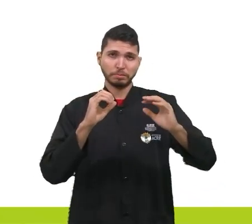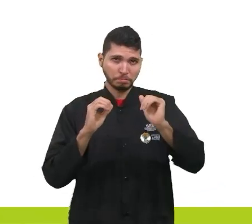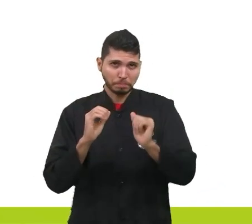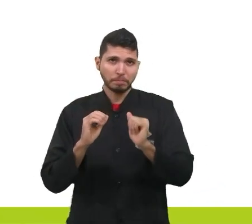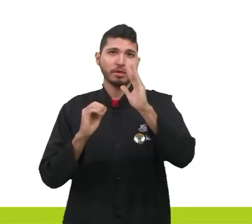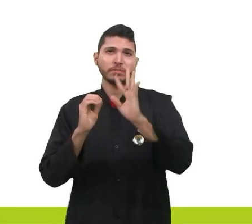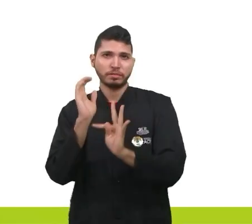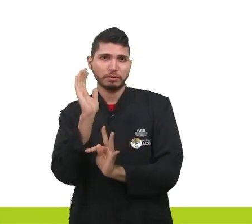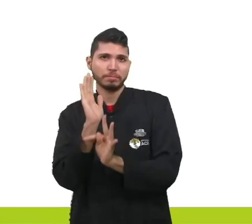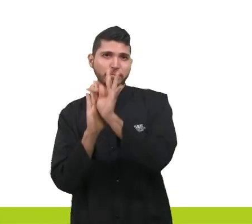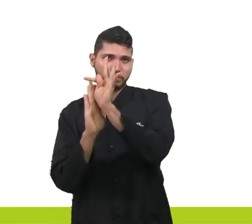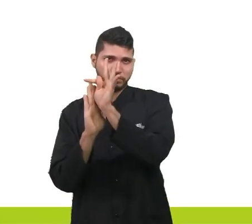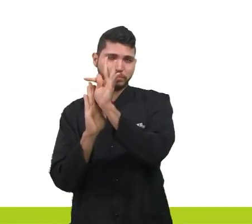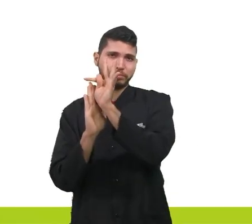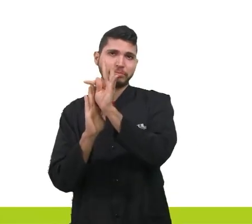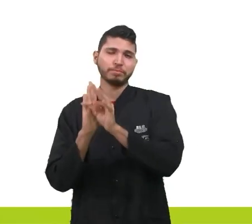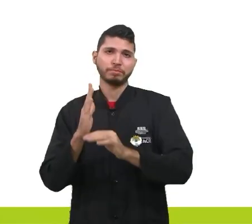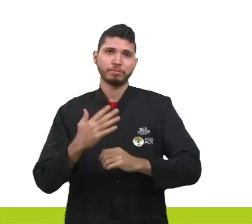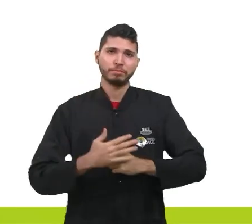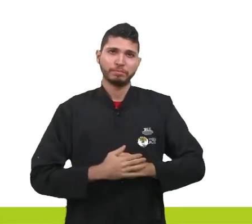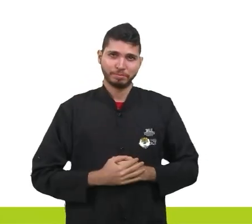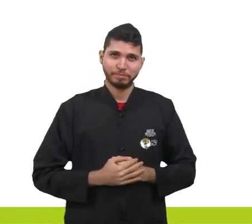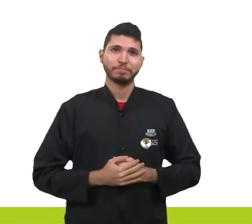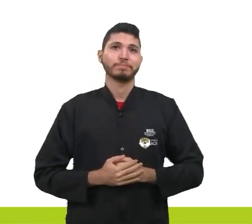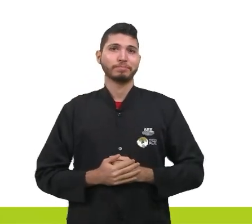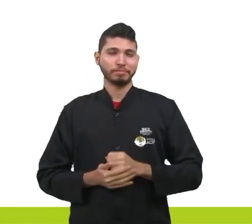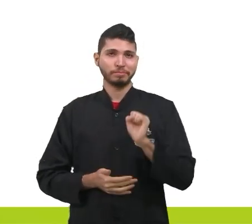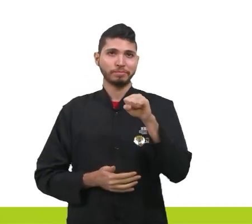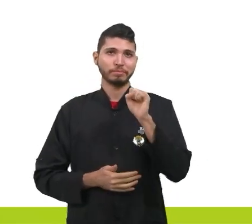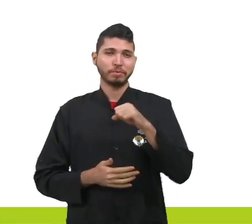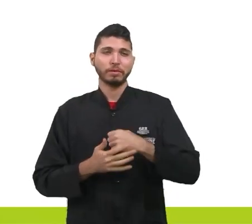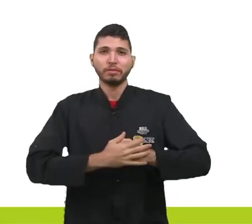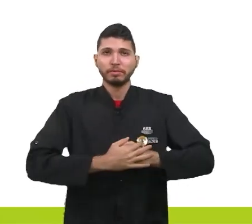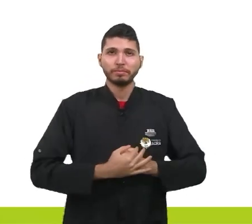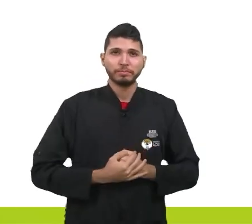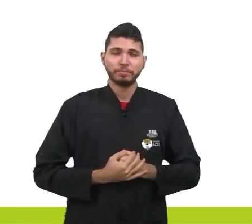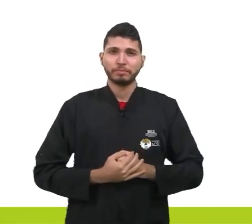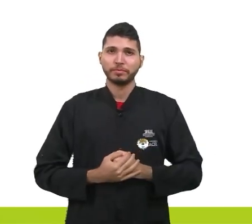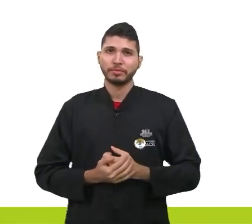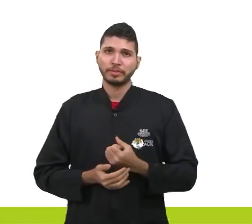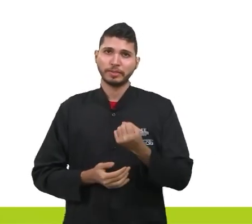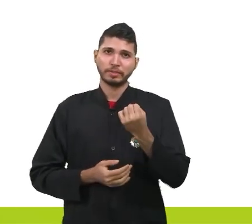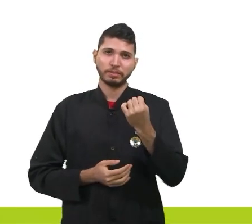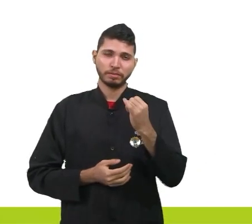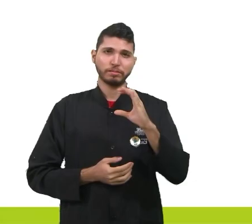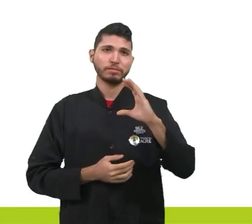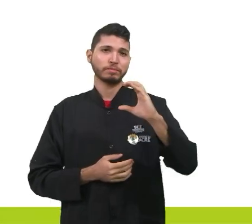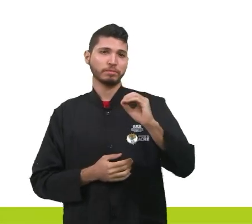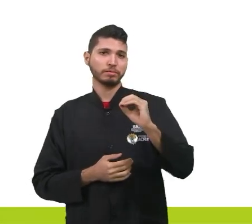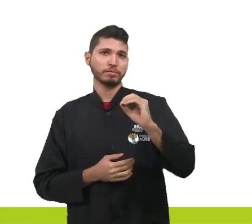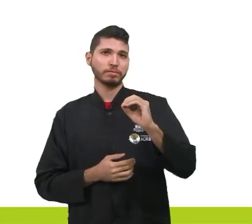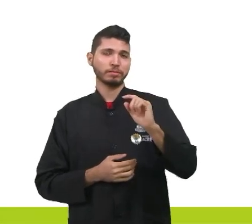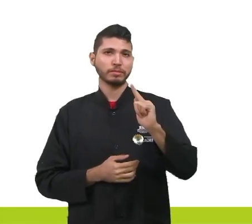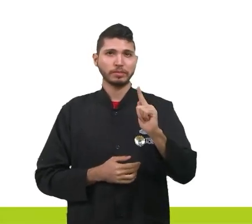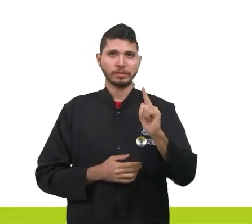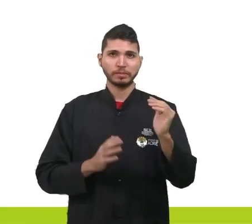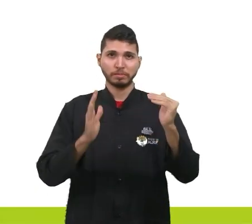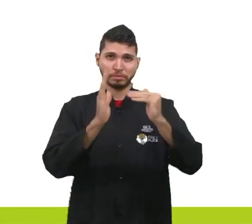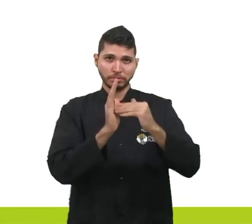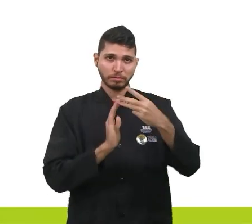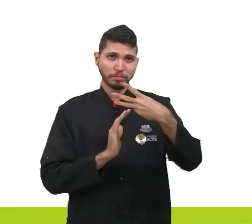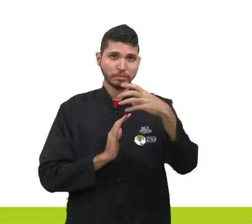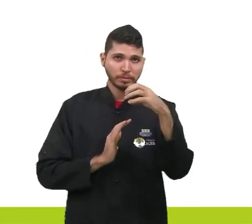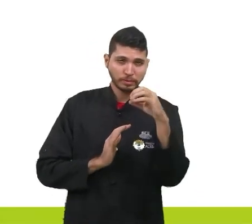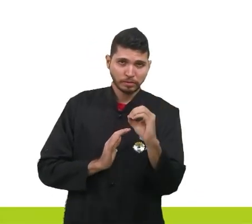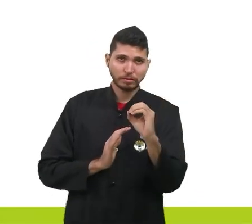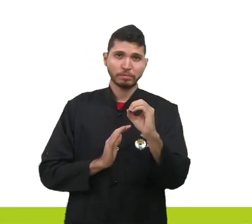temperatura. Olha que interessante. Quando a gente tem o zero aí entre latitude 0 grau a 30 graus, tanto